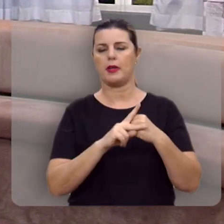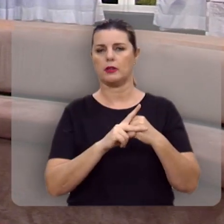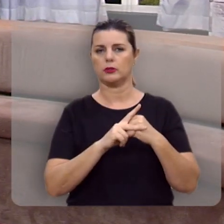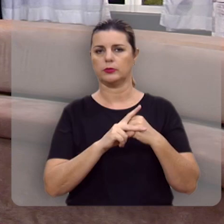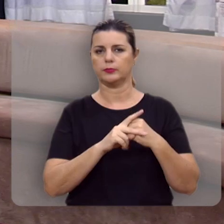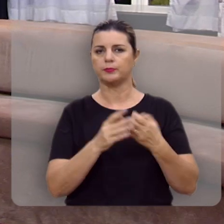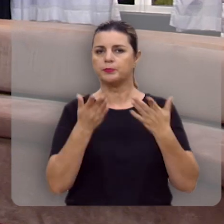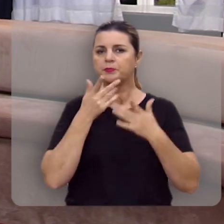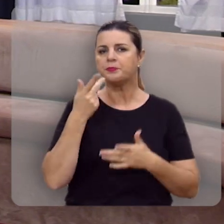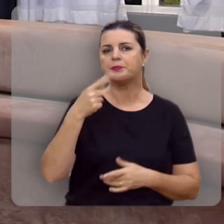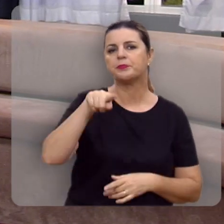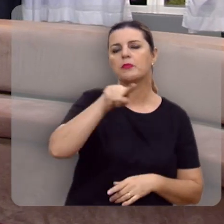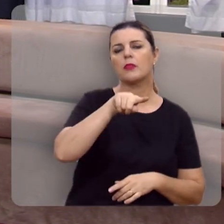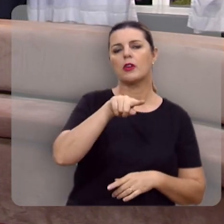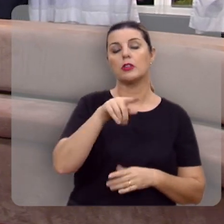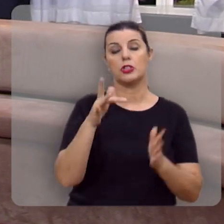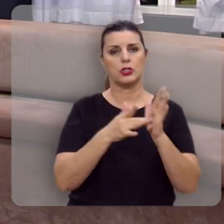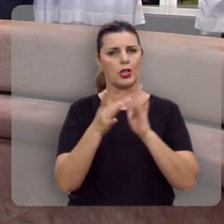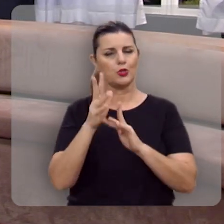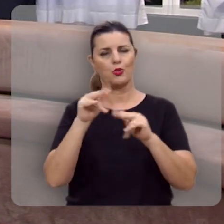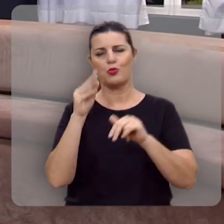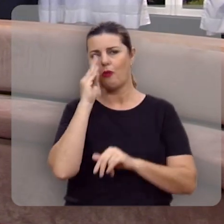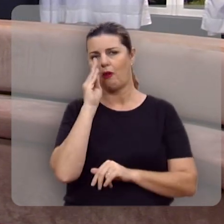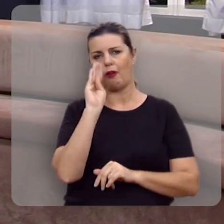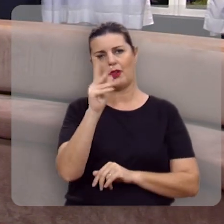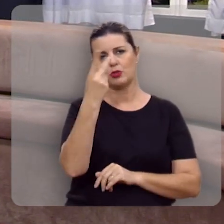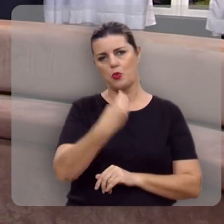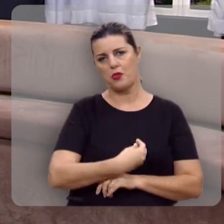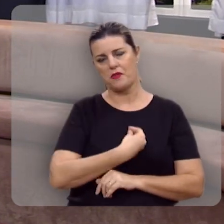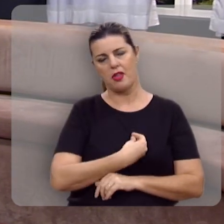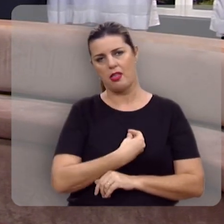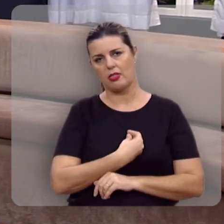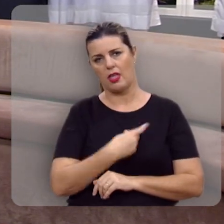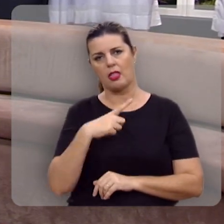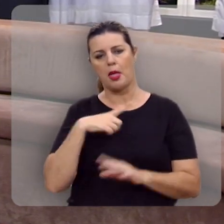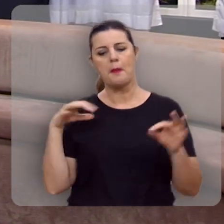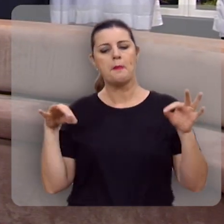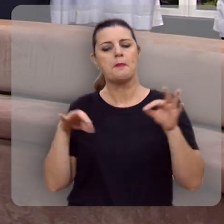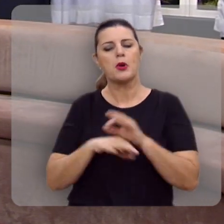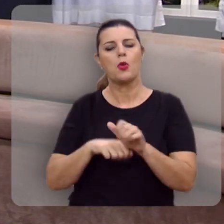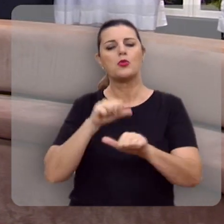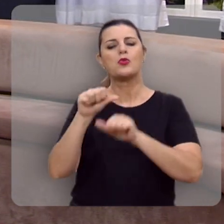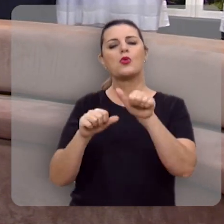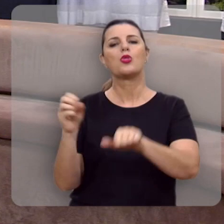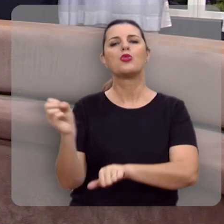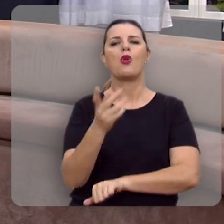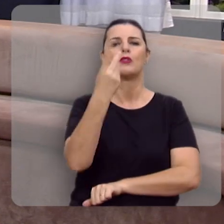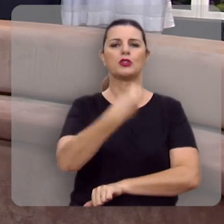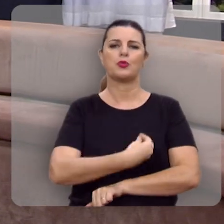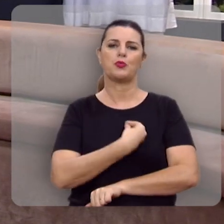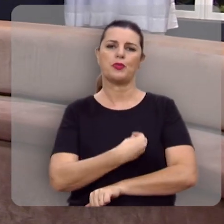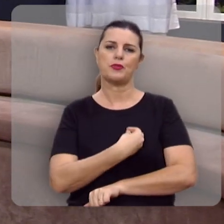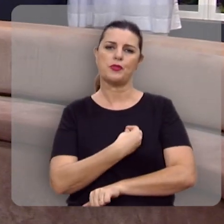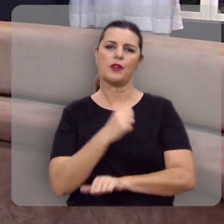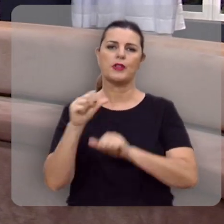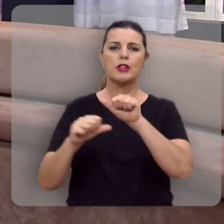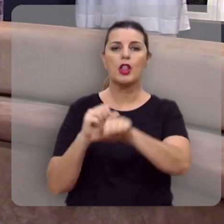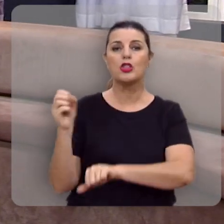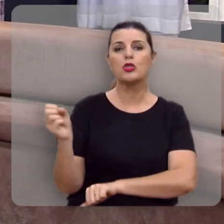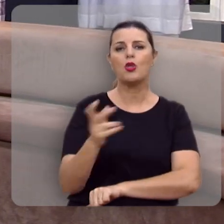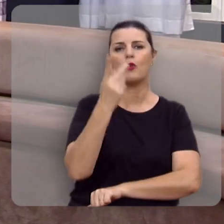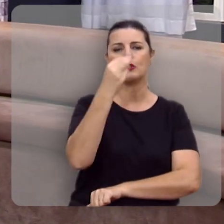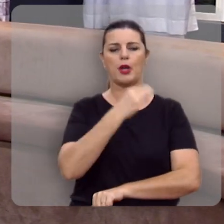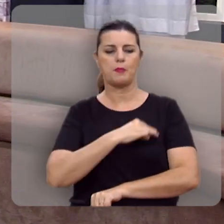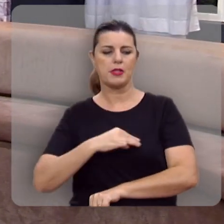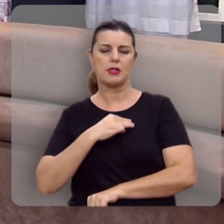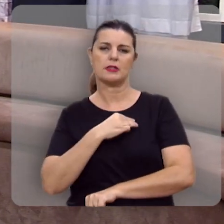quero dizer a você hoje que Jesus não desiste de você. Ele está pronto a restaurar a sua vida, Ele está pronto a restaurar o seu ministério,